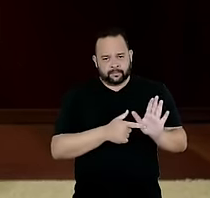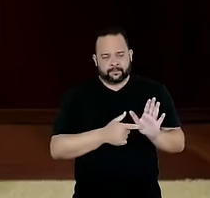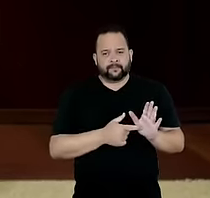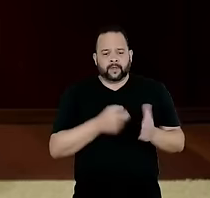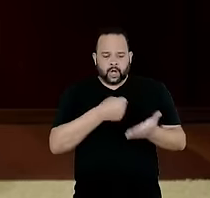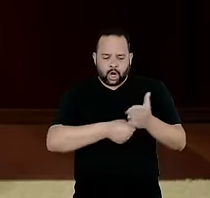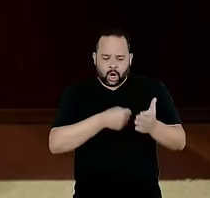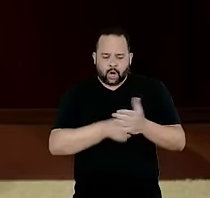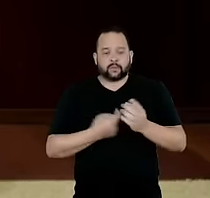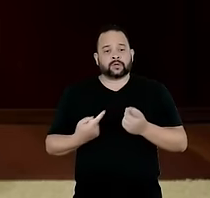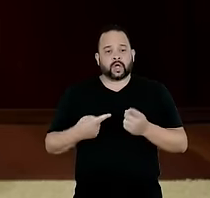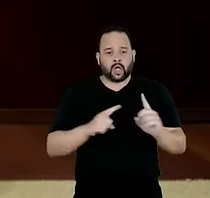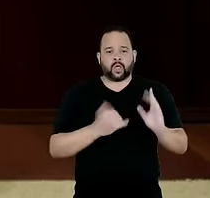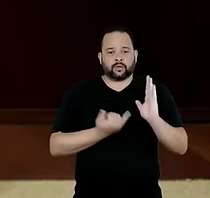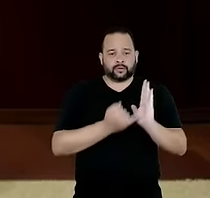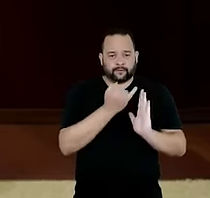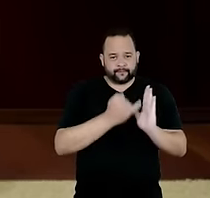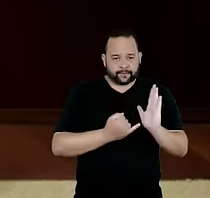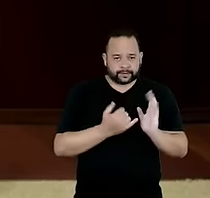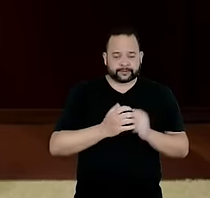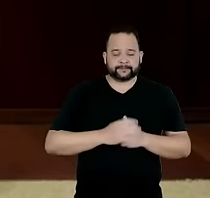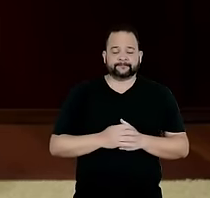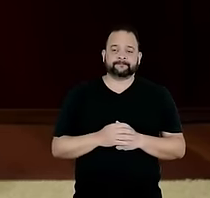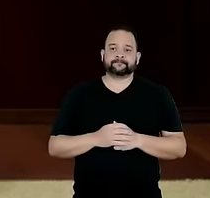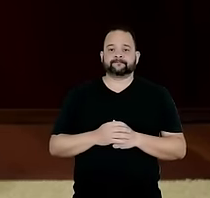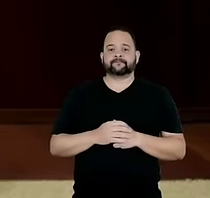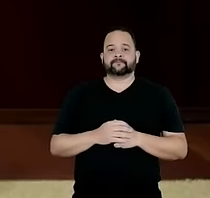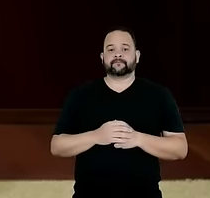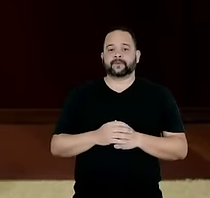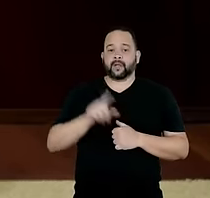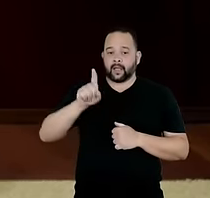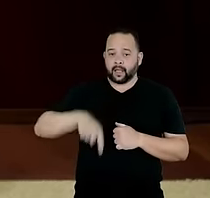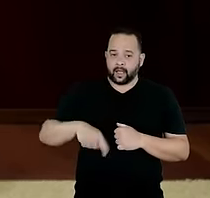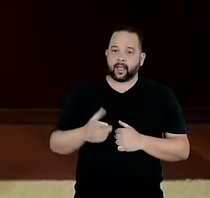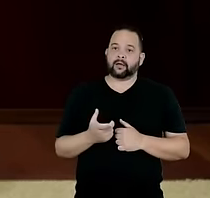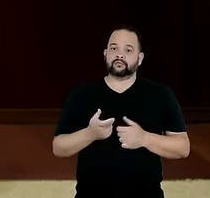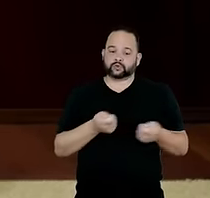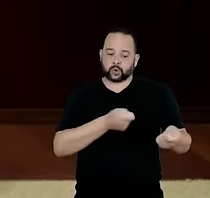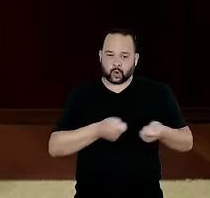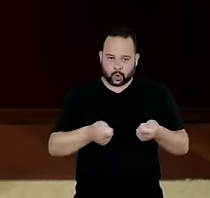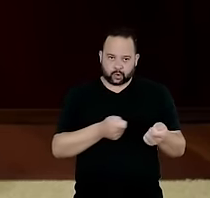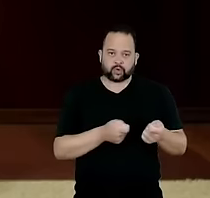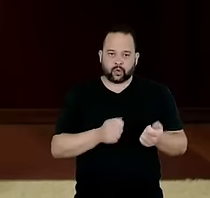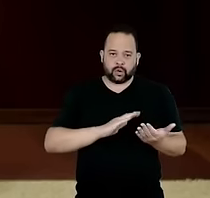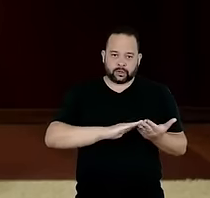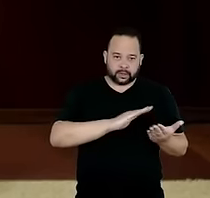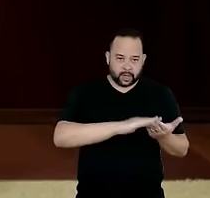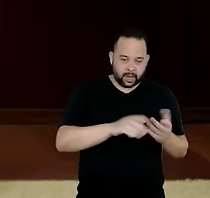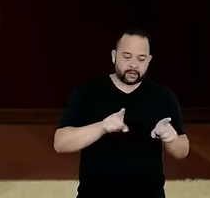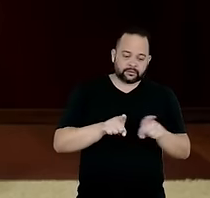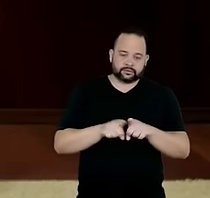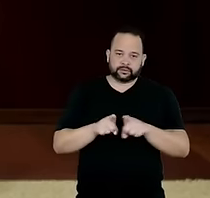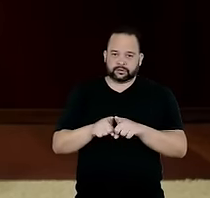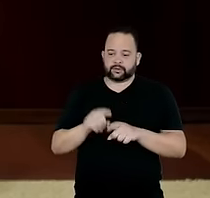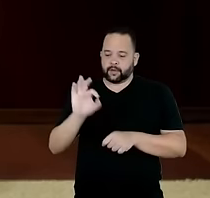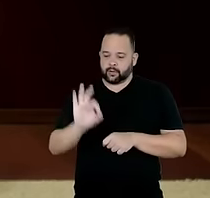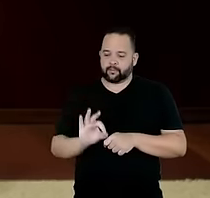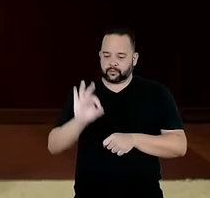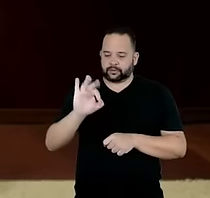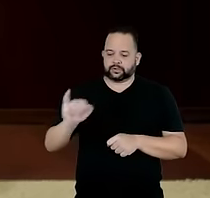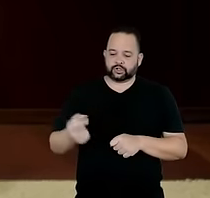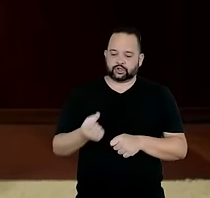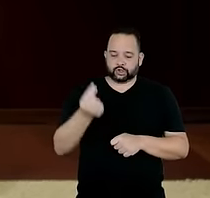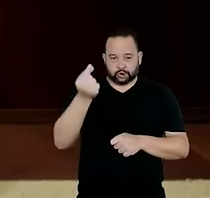que é a política monetária e e taxa de juros né acho que ele deixou bem claro que a taxa de juros continua sendo uma